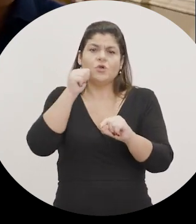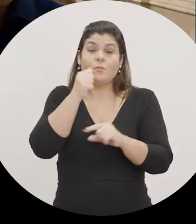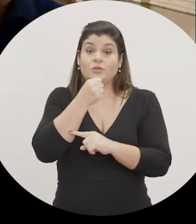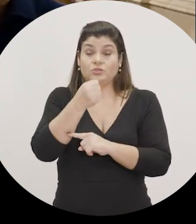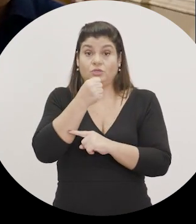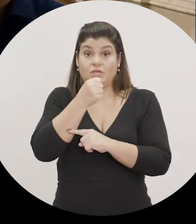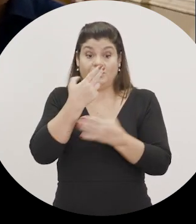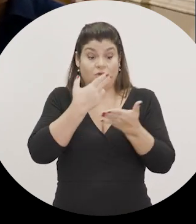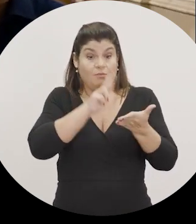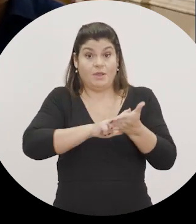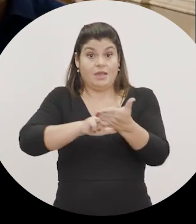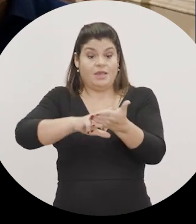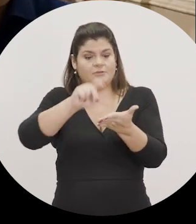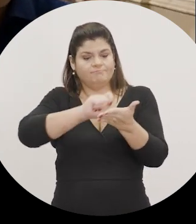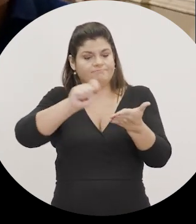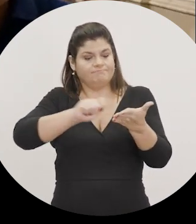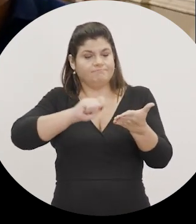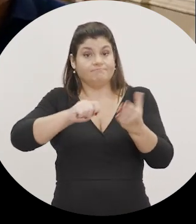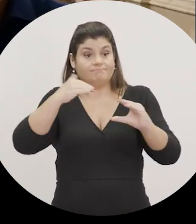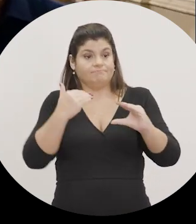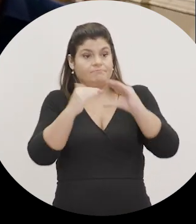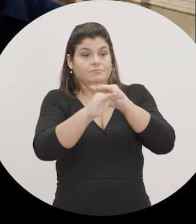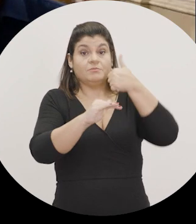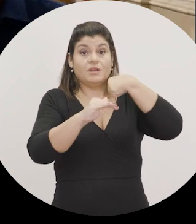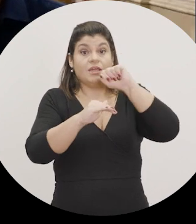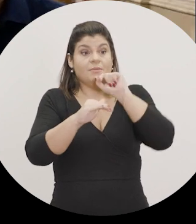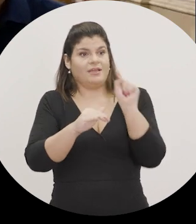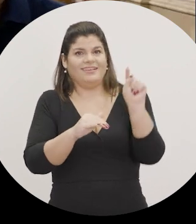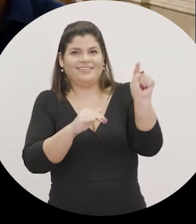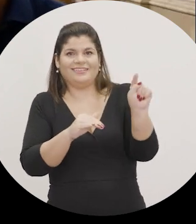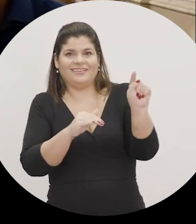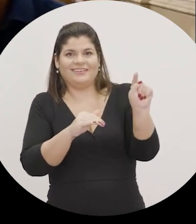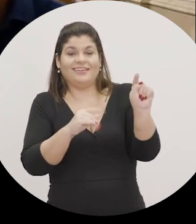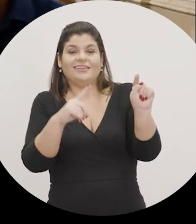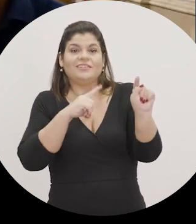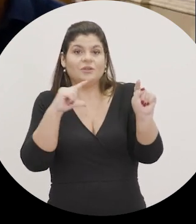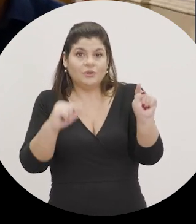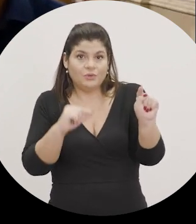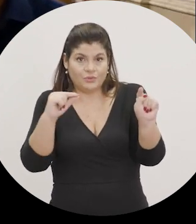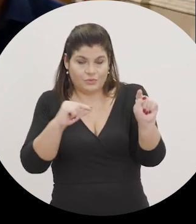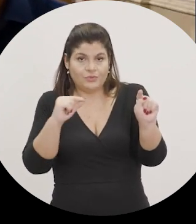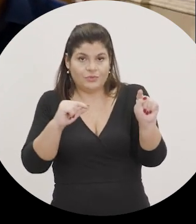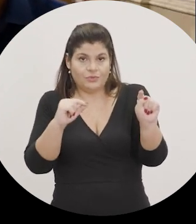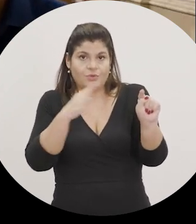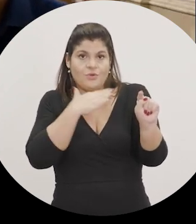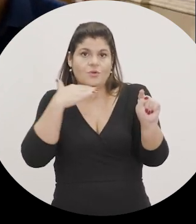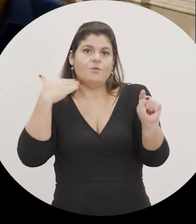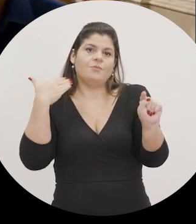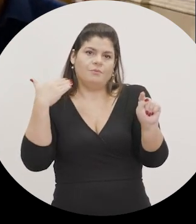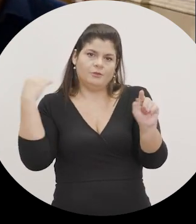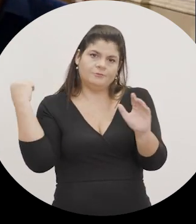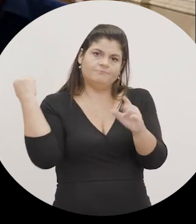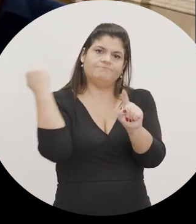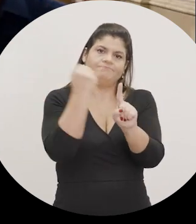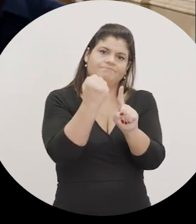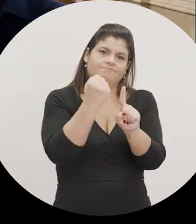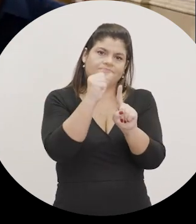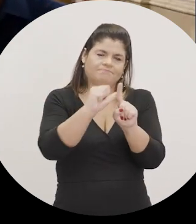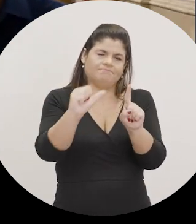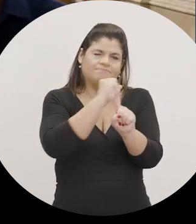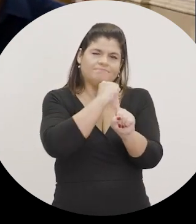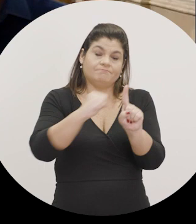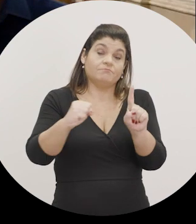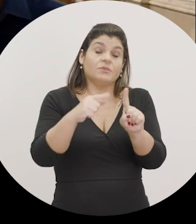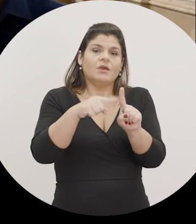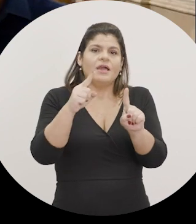jornalista, né, que escreve uma mensagem para sua mãe, né, que havia sido assassinada. E essa